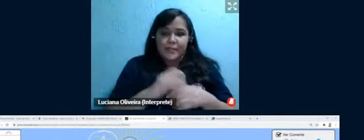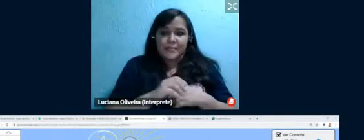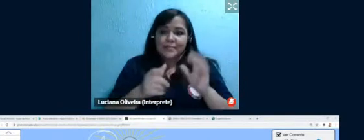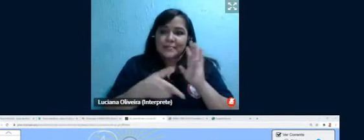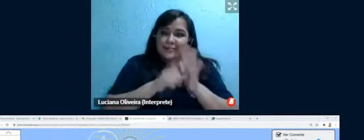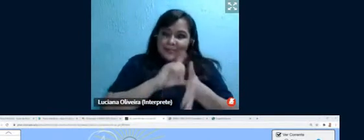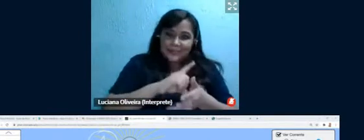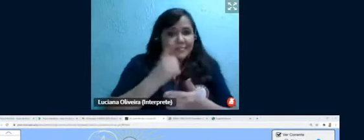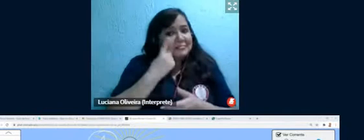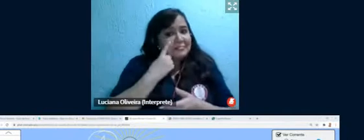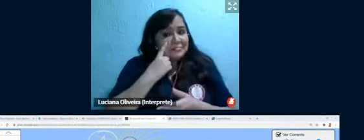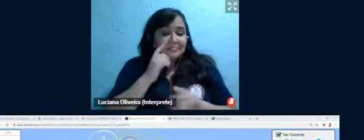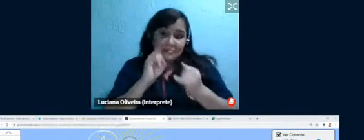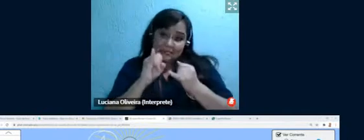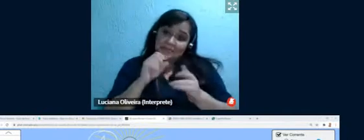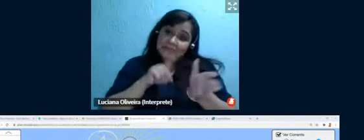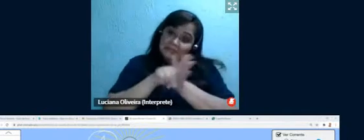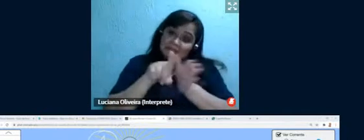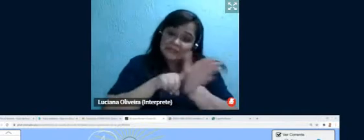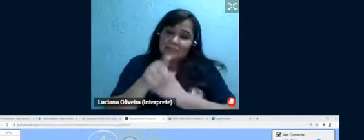Caio, tá tudo tranquilo aí no bate-papo?